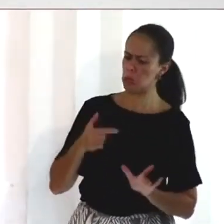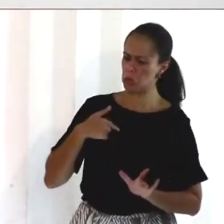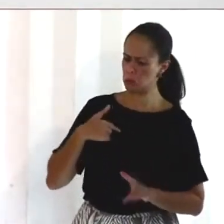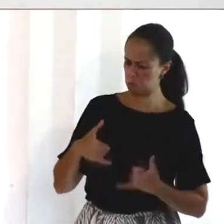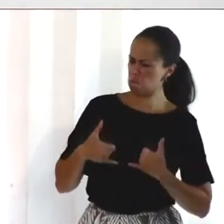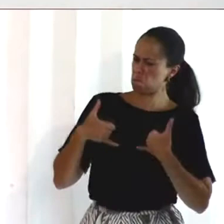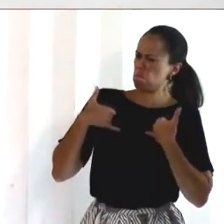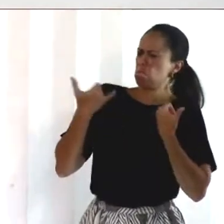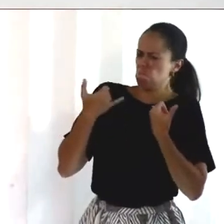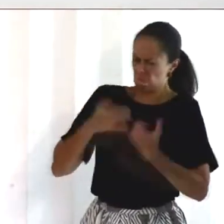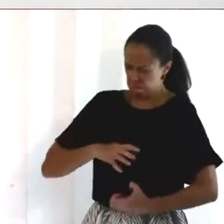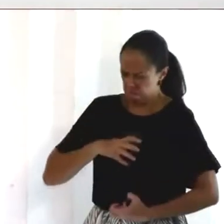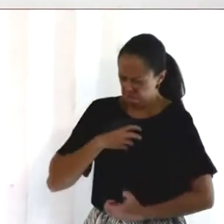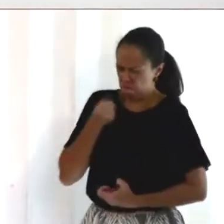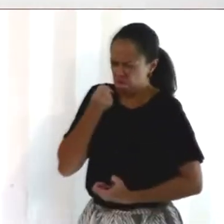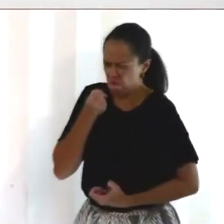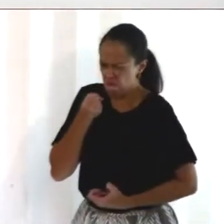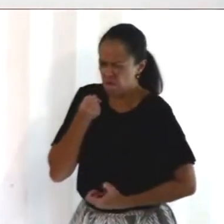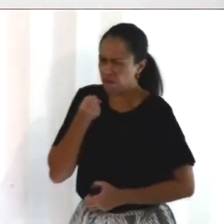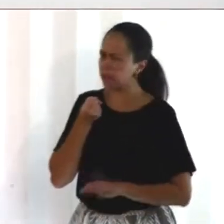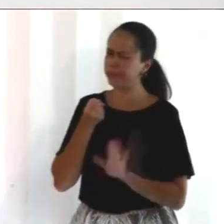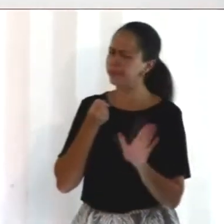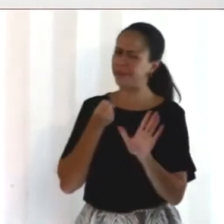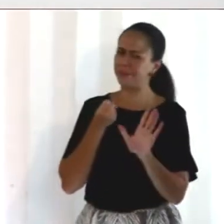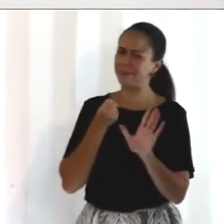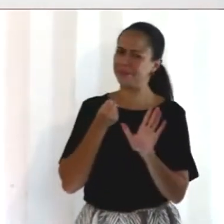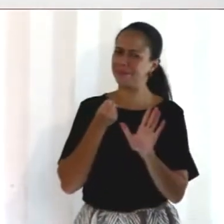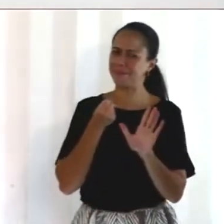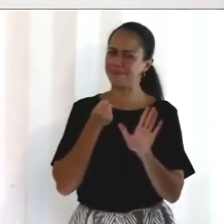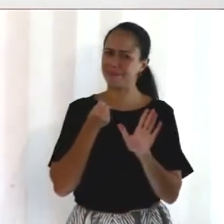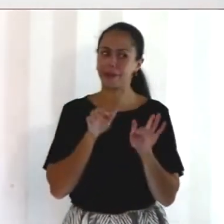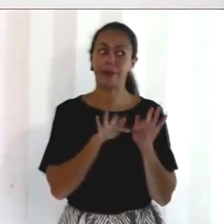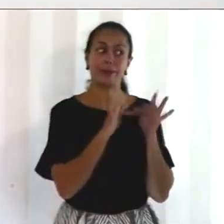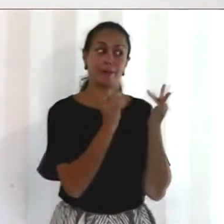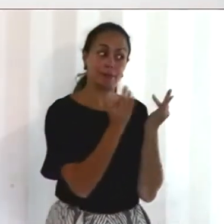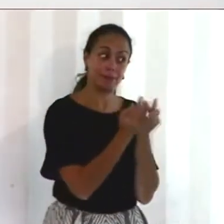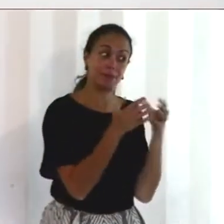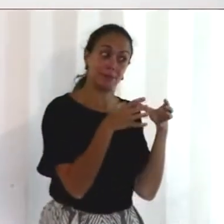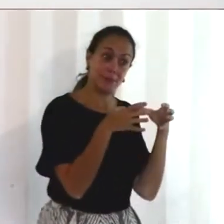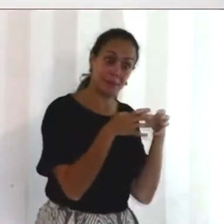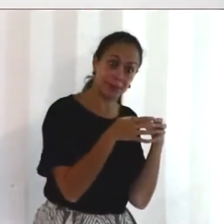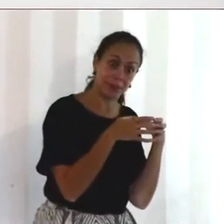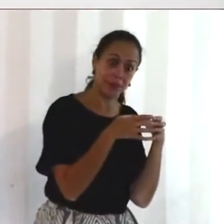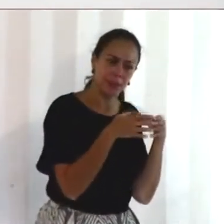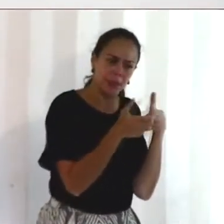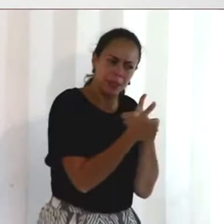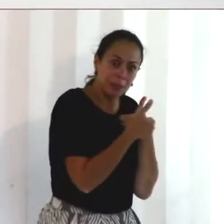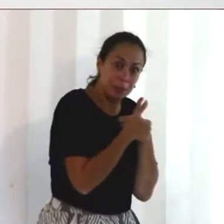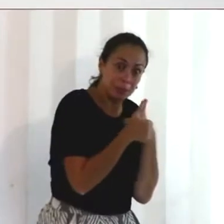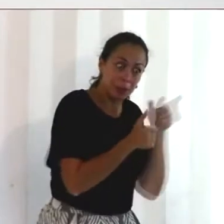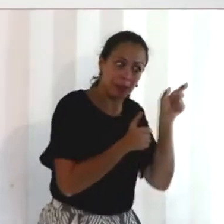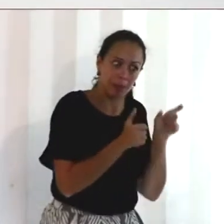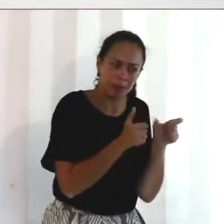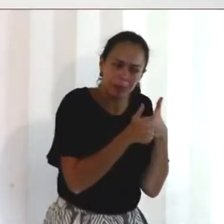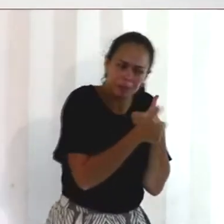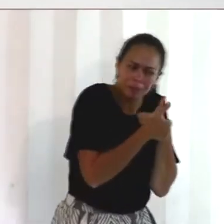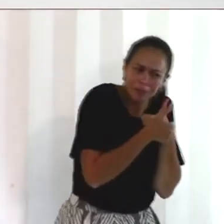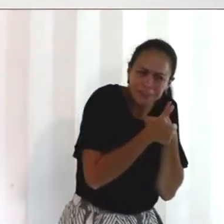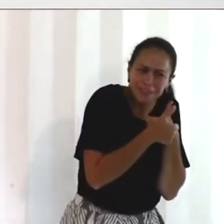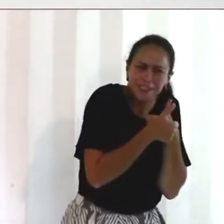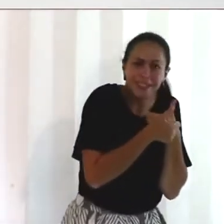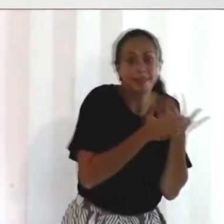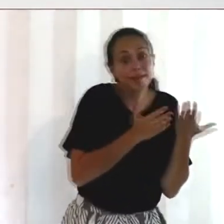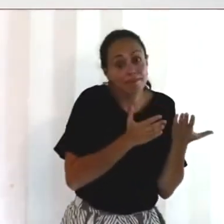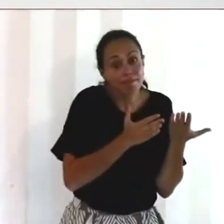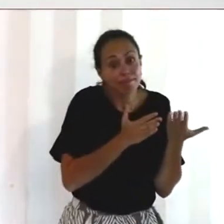eu sou iracundo. Ninguém de nós sentimos vergonha. Então, normalmente ela não aparece